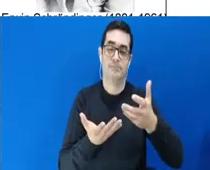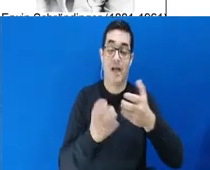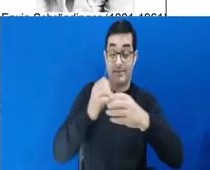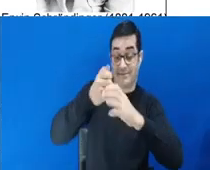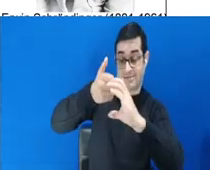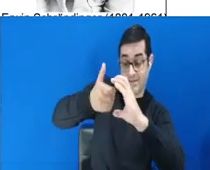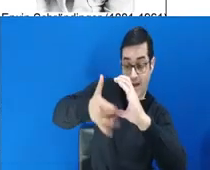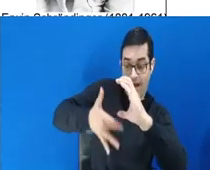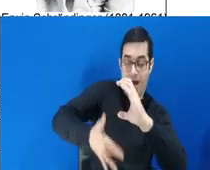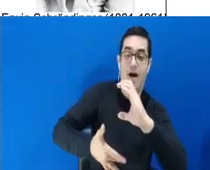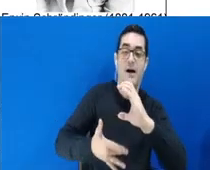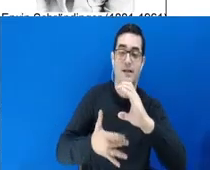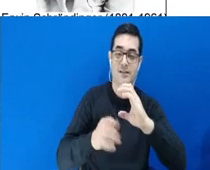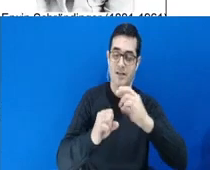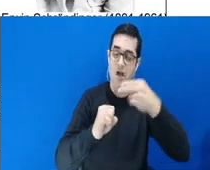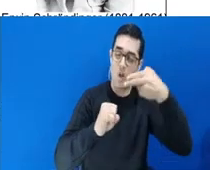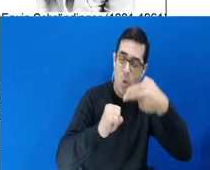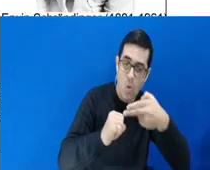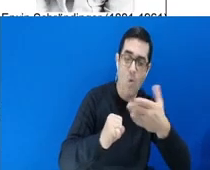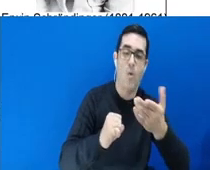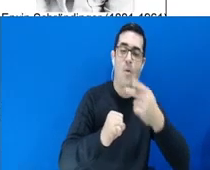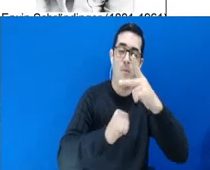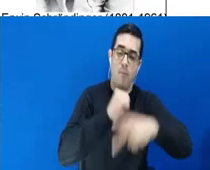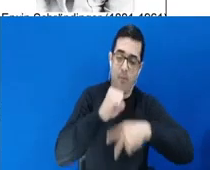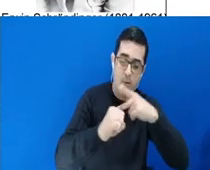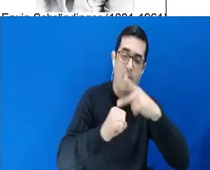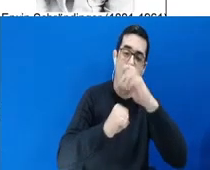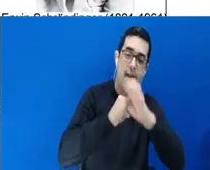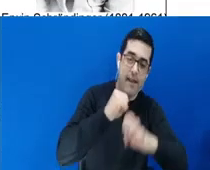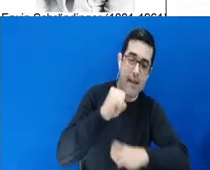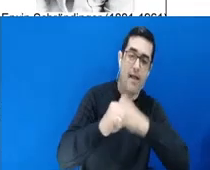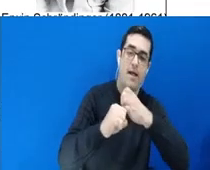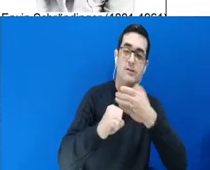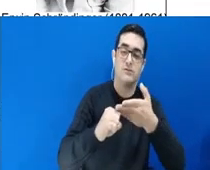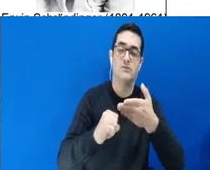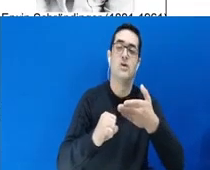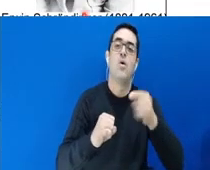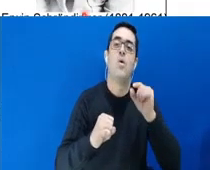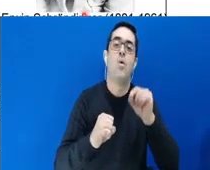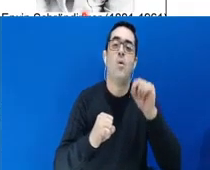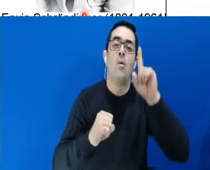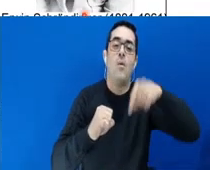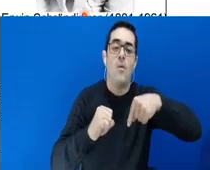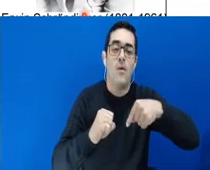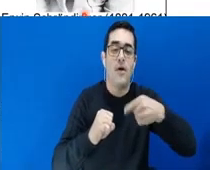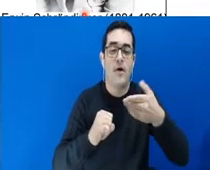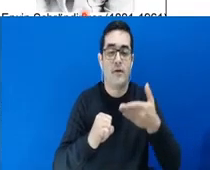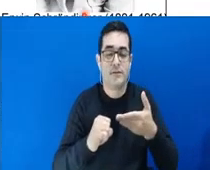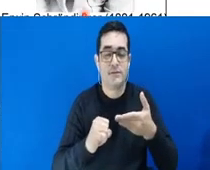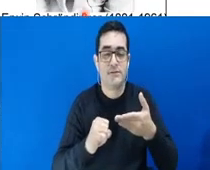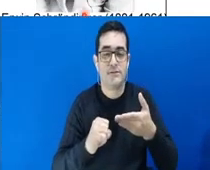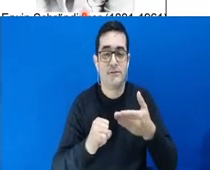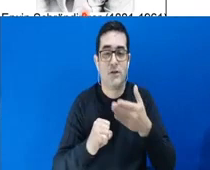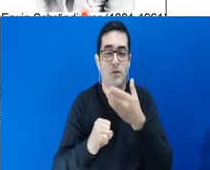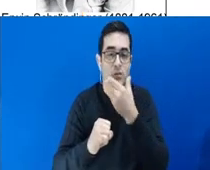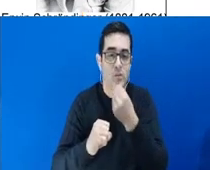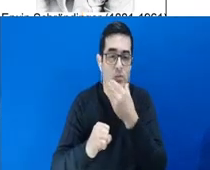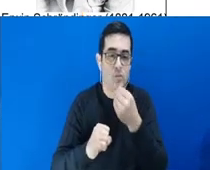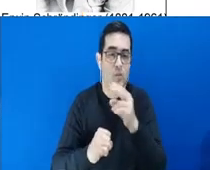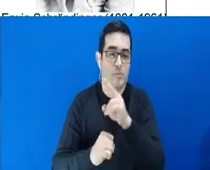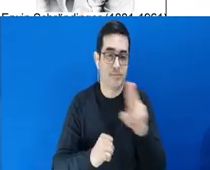de próton, de elétron, né, entre os trabalhos de Schrödinger. O que ele faz?